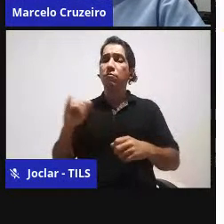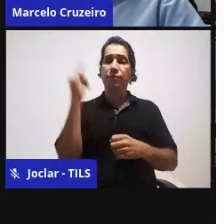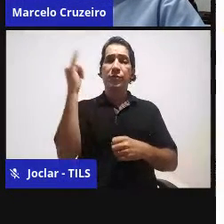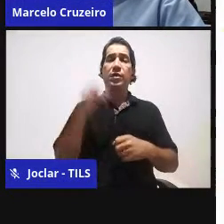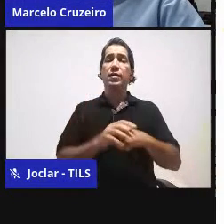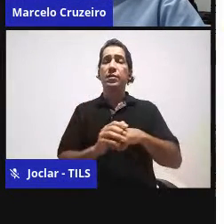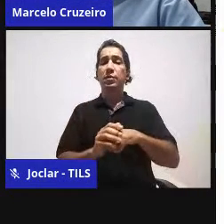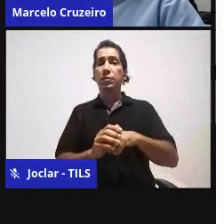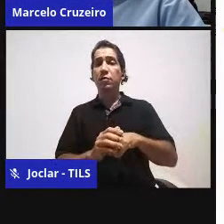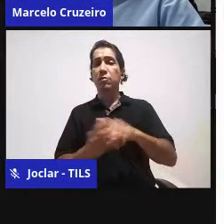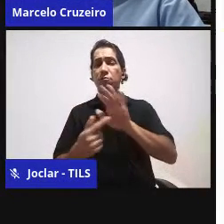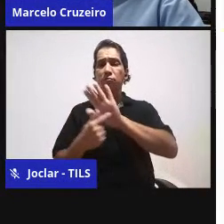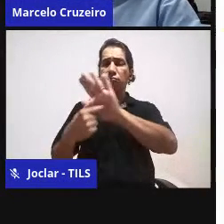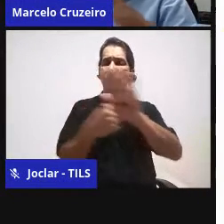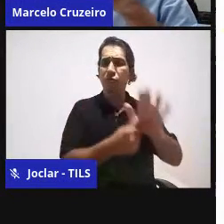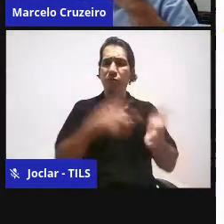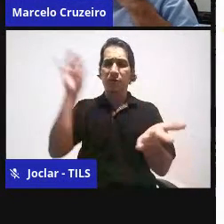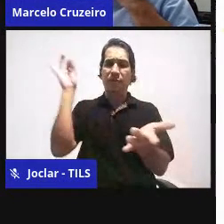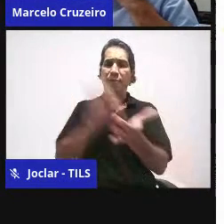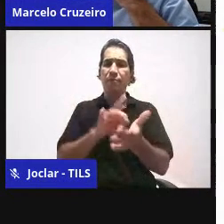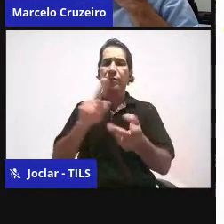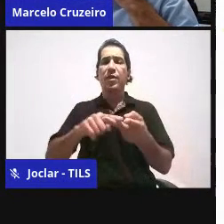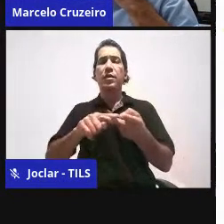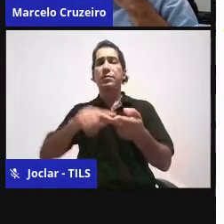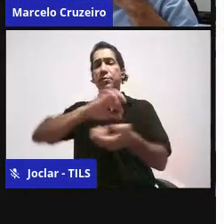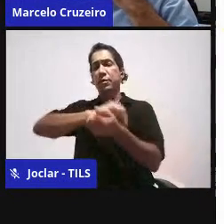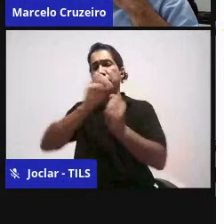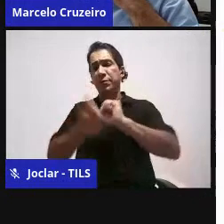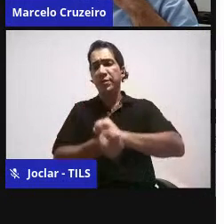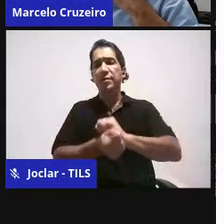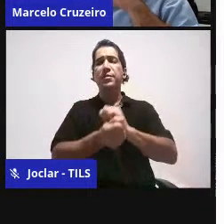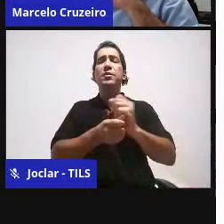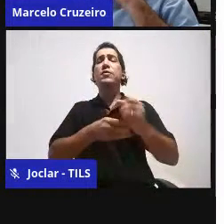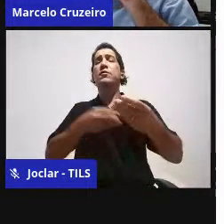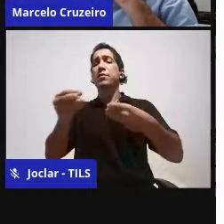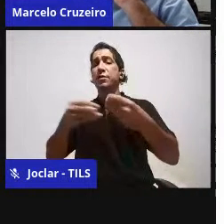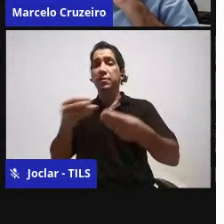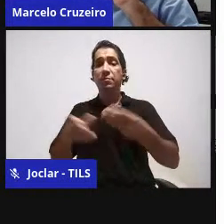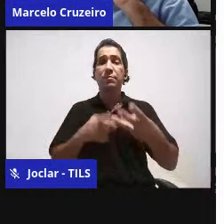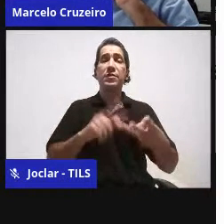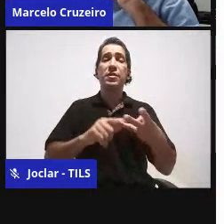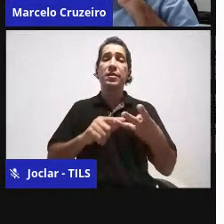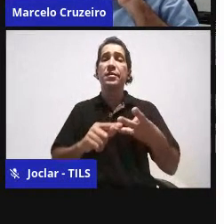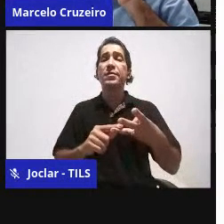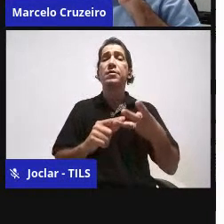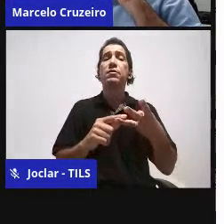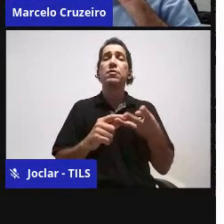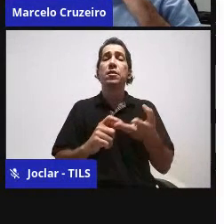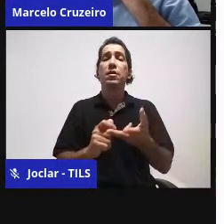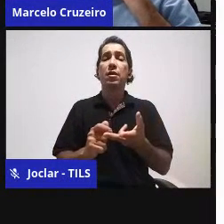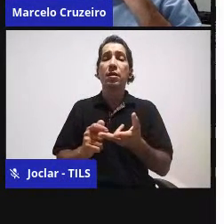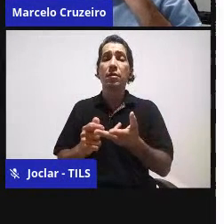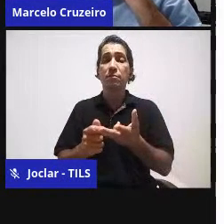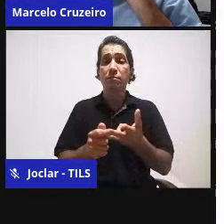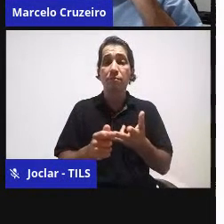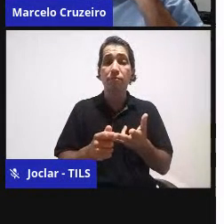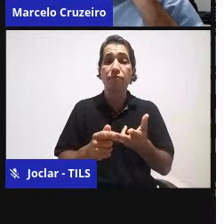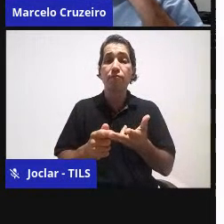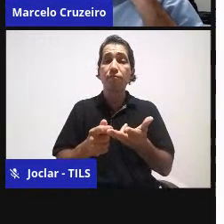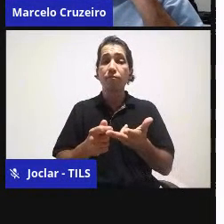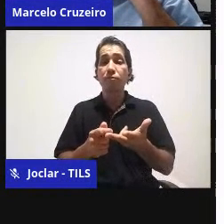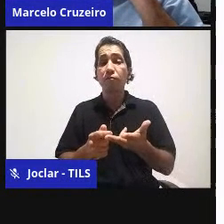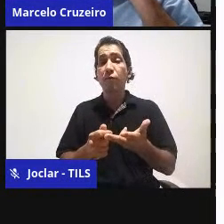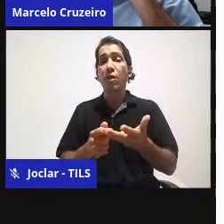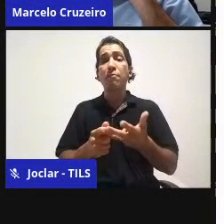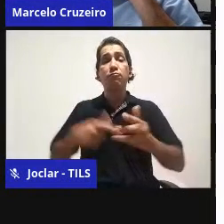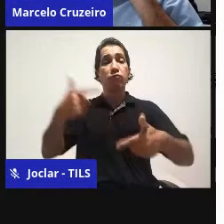é a flexibilidade e adaptabilidade. Ok? Então, vamos ver o que é um pouco disso daí, tá? Primeiro,